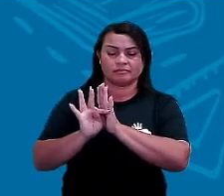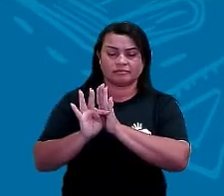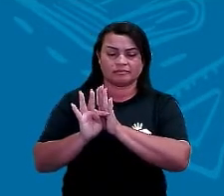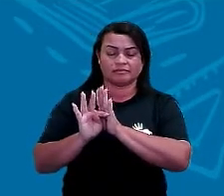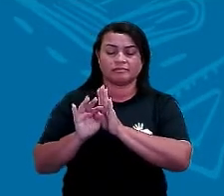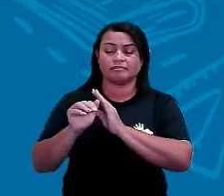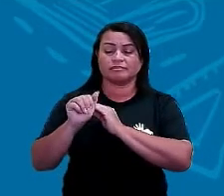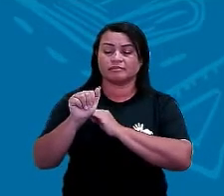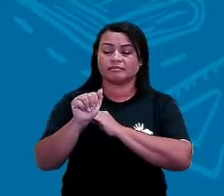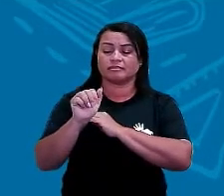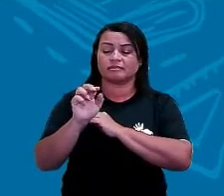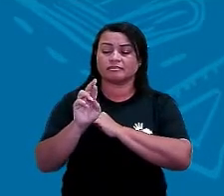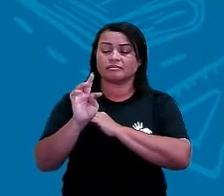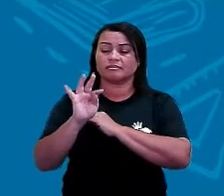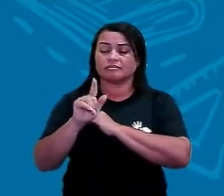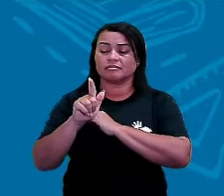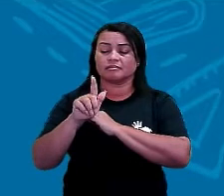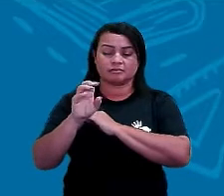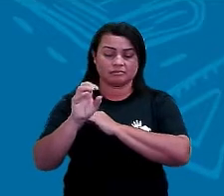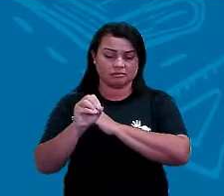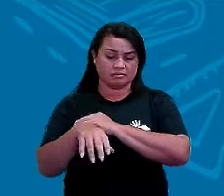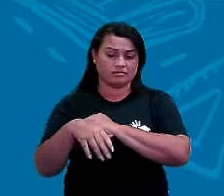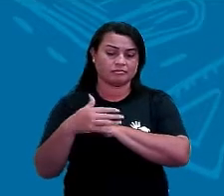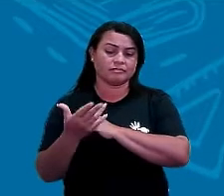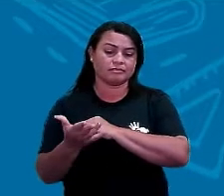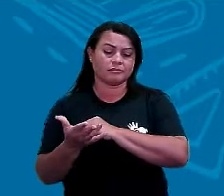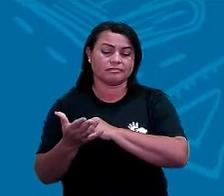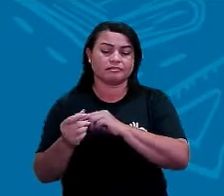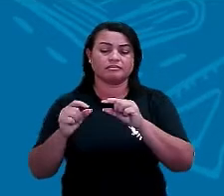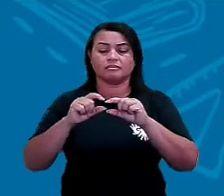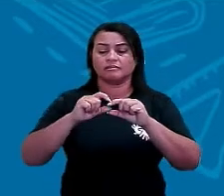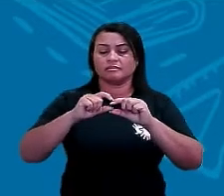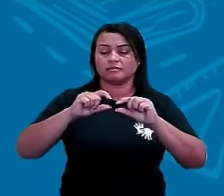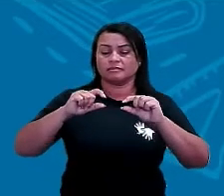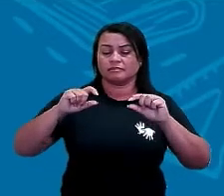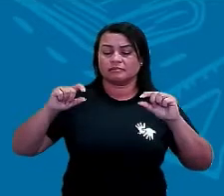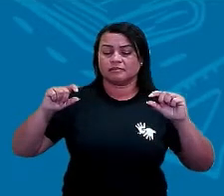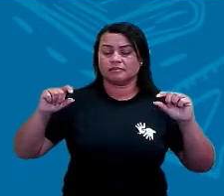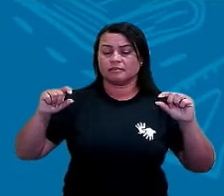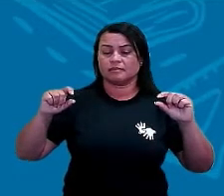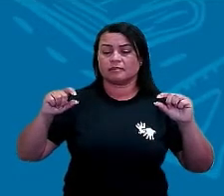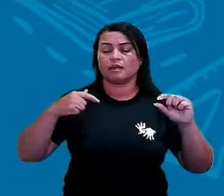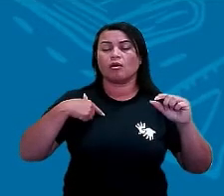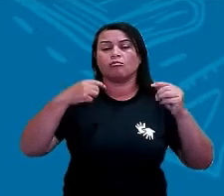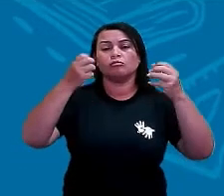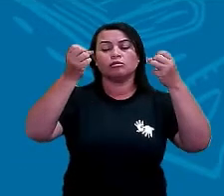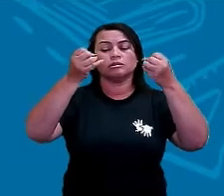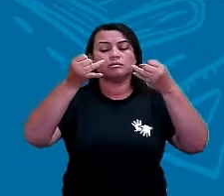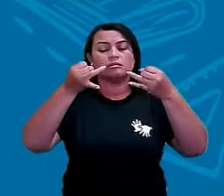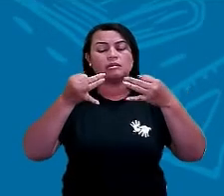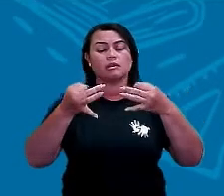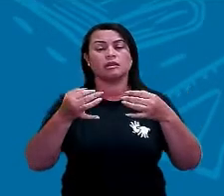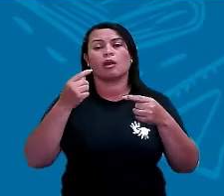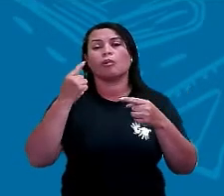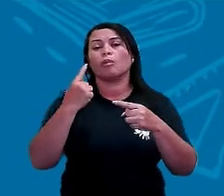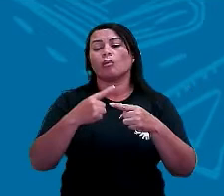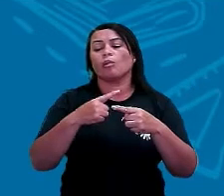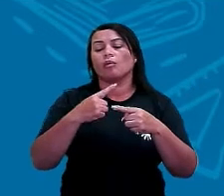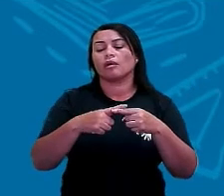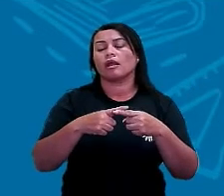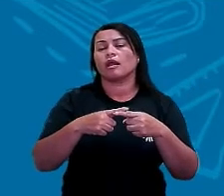que a gente teve essa aula já. Então é isso, nessa frase aí, ó, vou explicar o porquê,